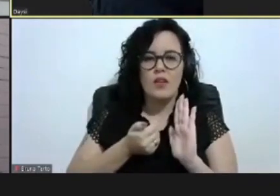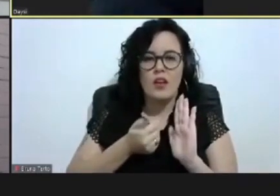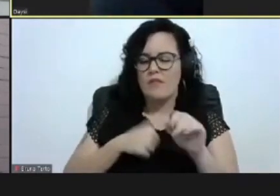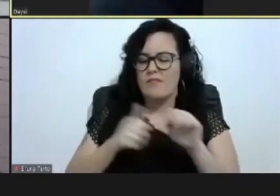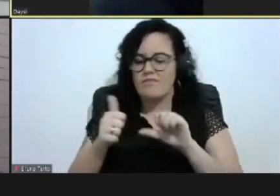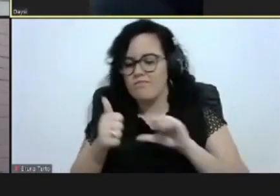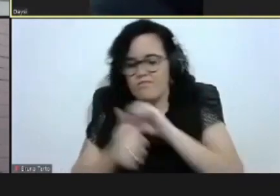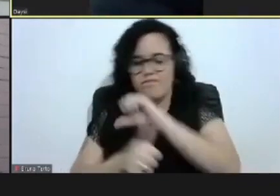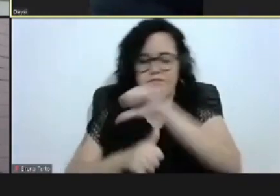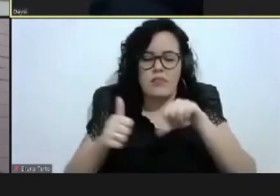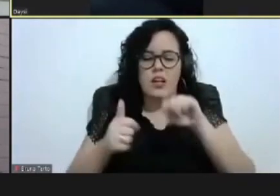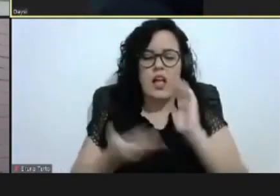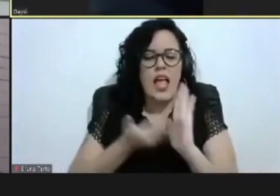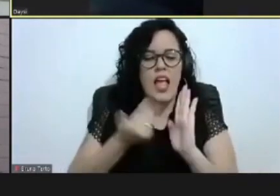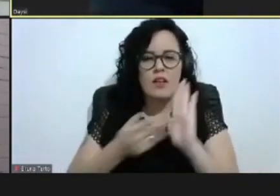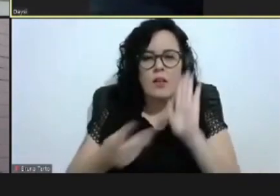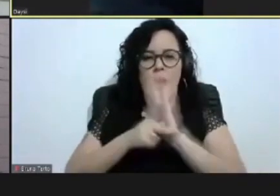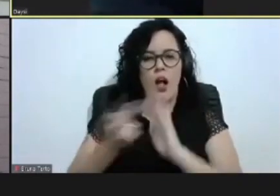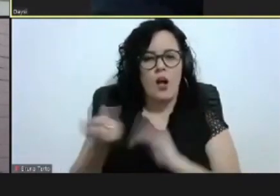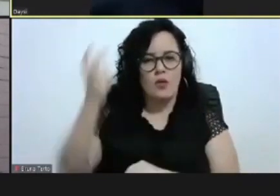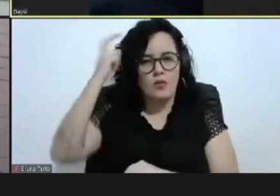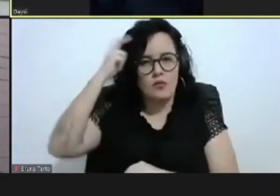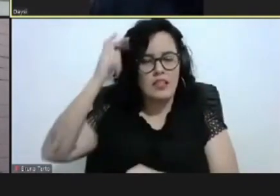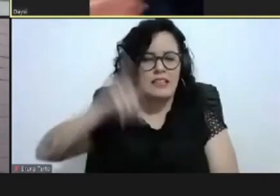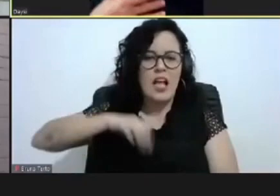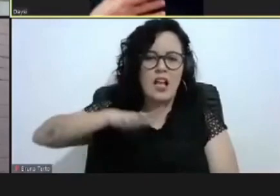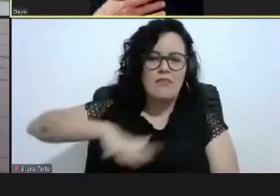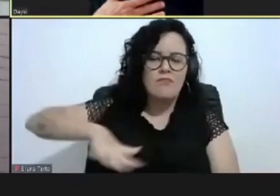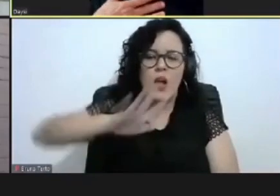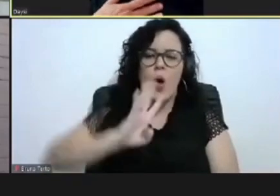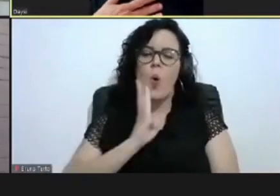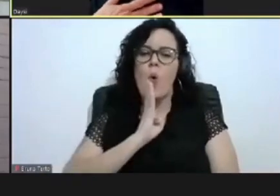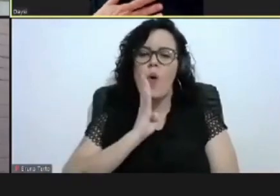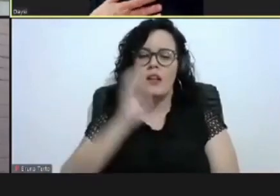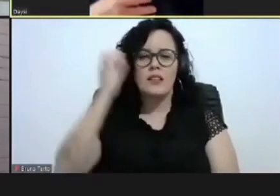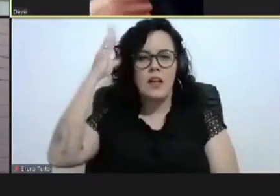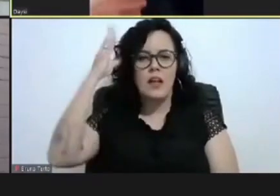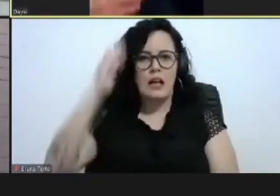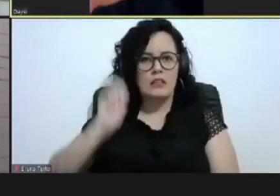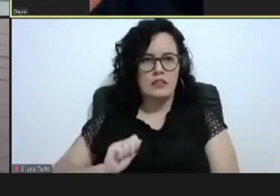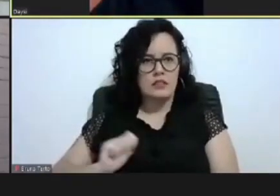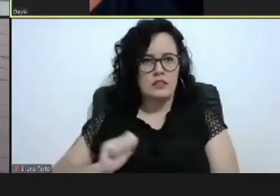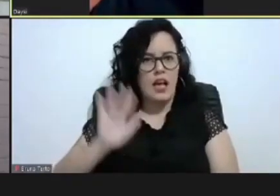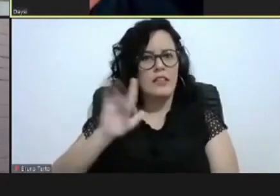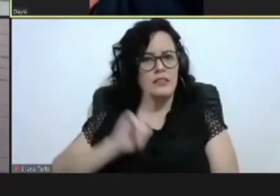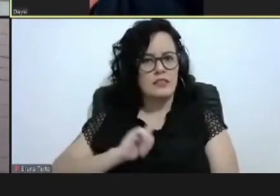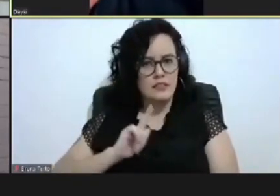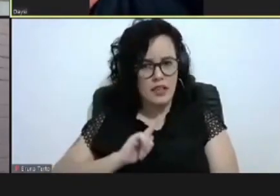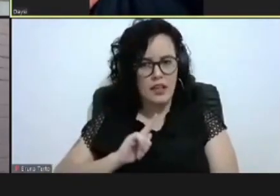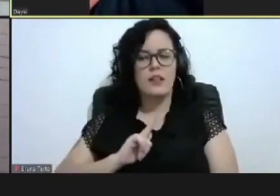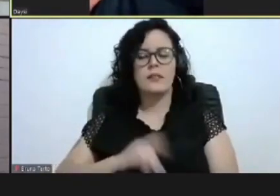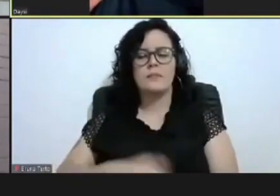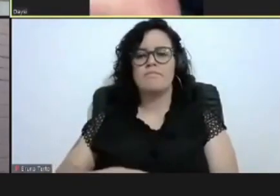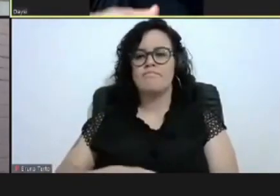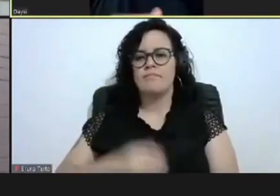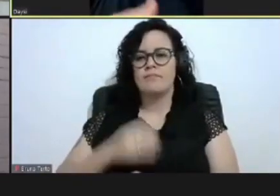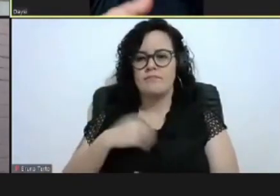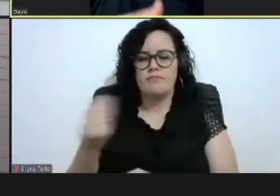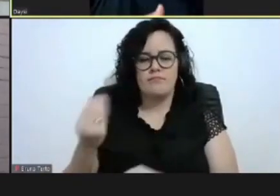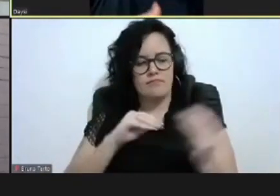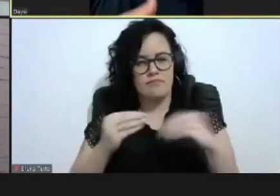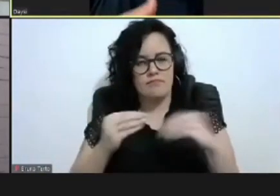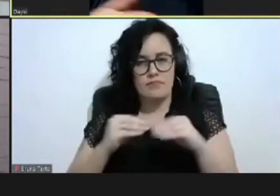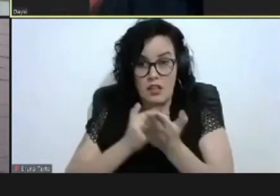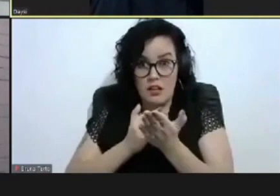Cultura, para incluir áreas do conhecimento que me são muito caras. E, a partir, então, do